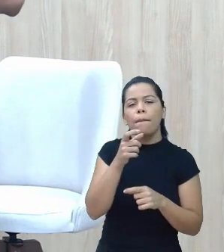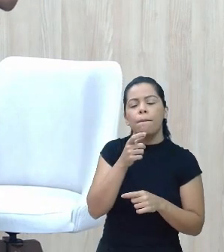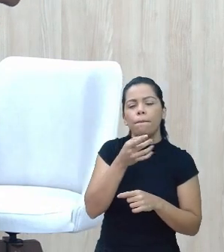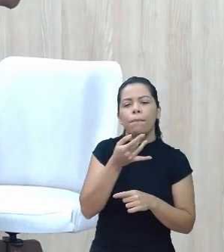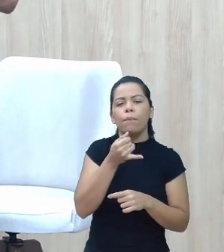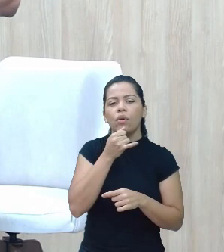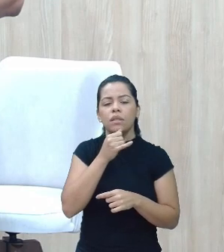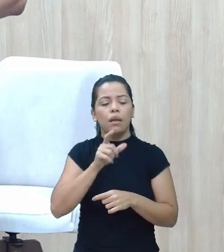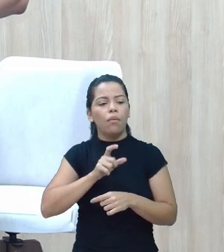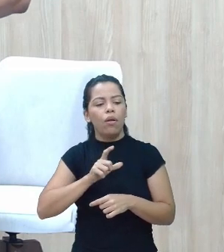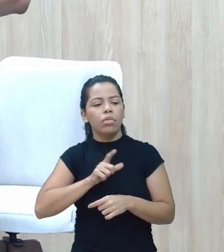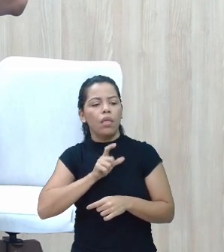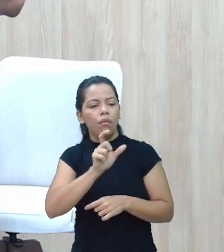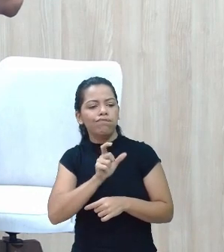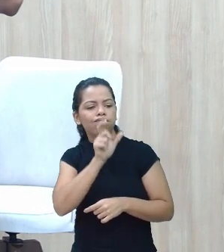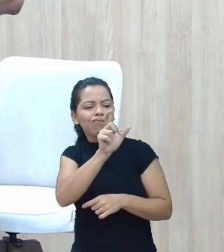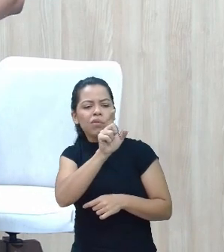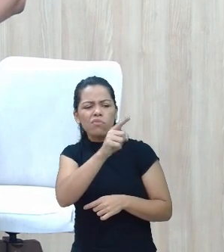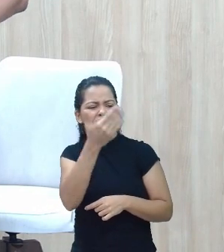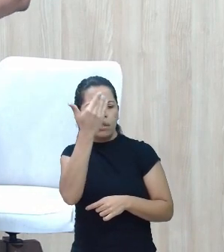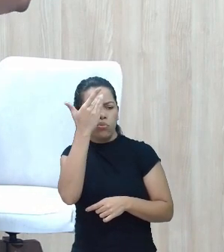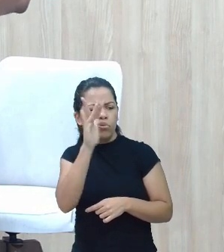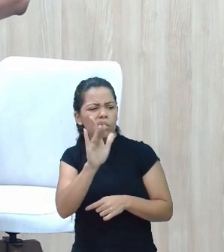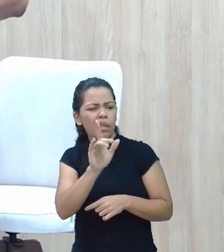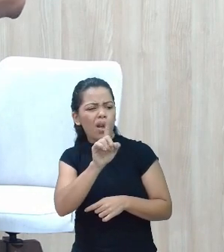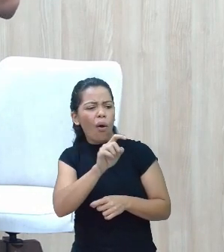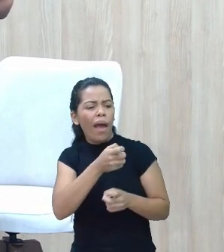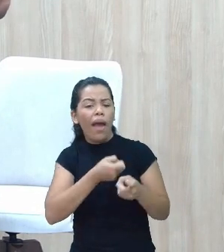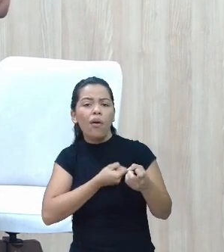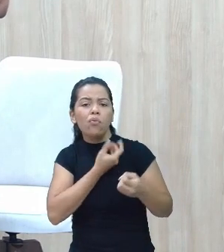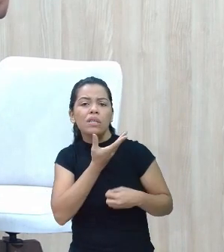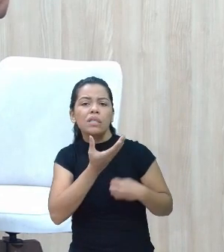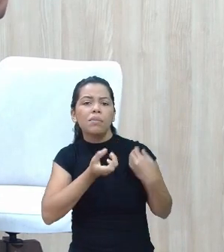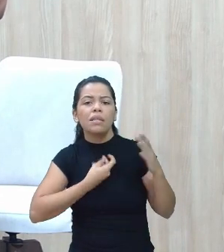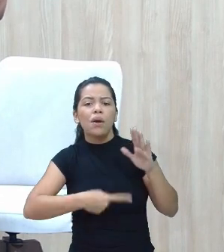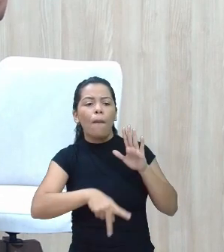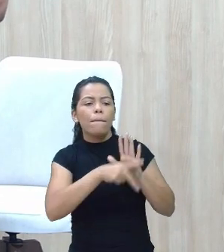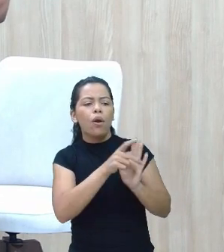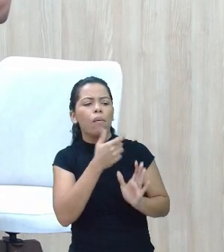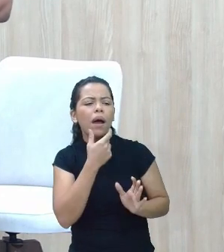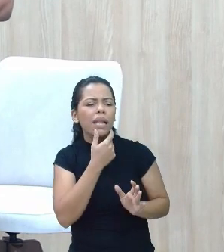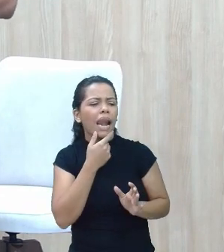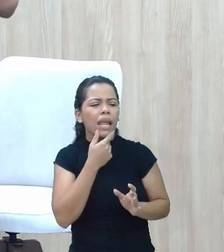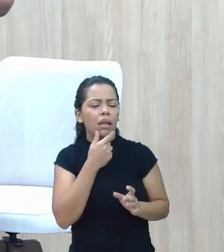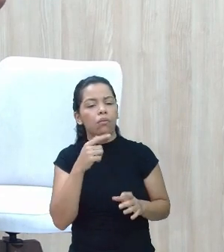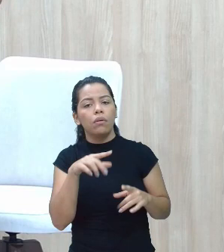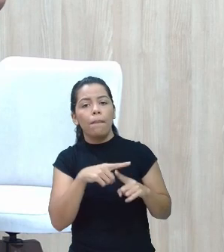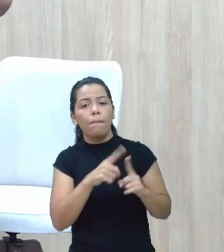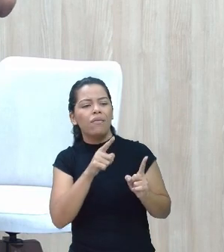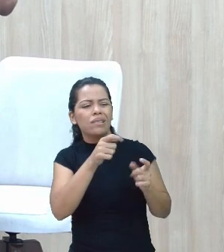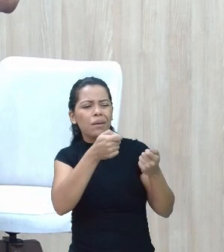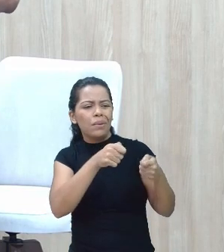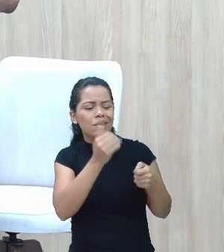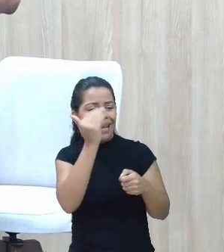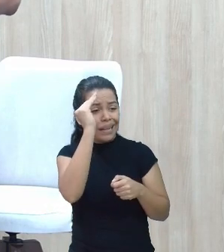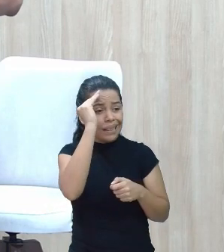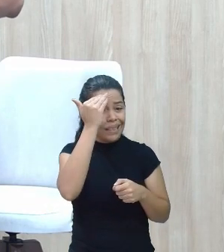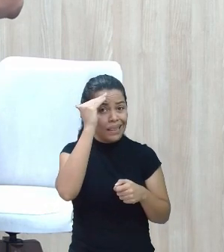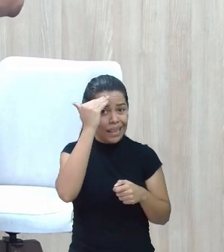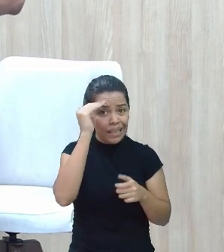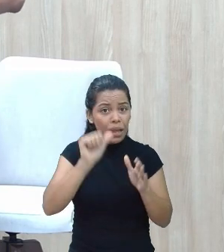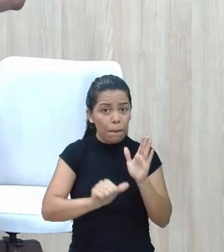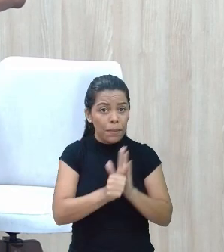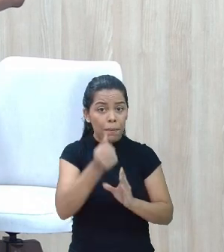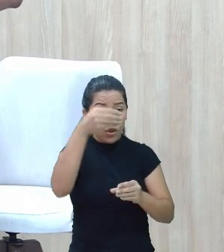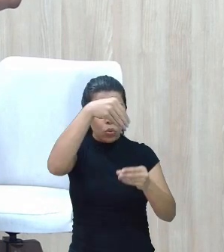uma expressão idiomática, é uma expressão daquela língua, que o que você tem que fazer é entender aquela expressão